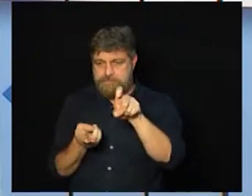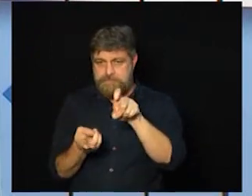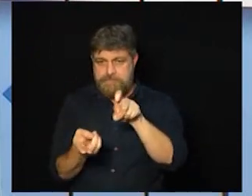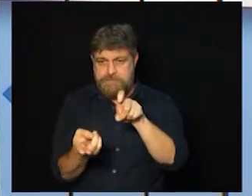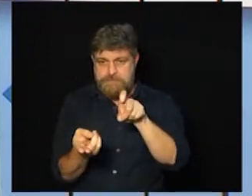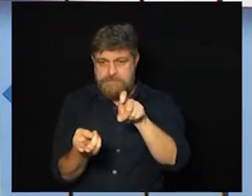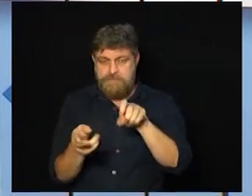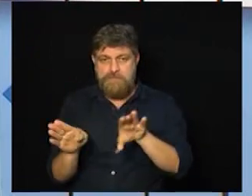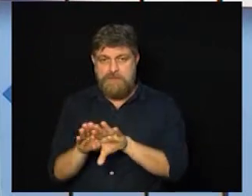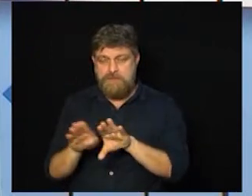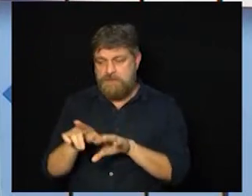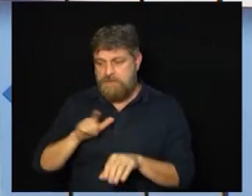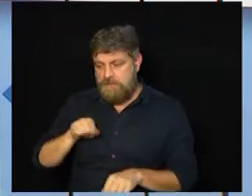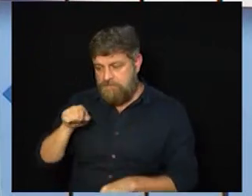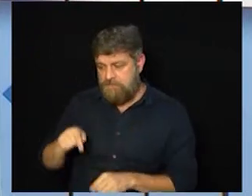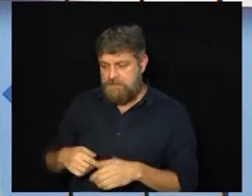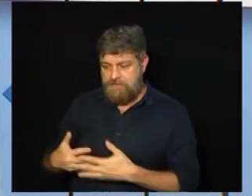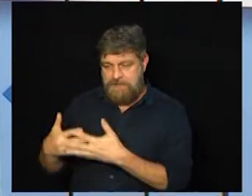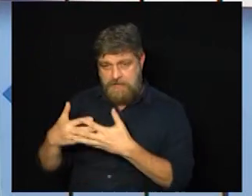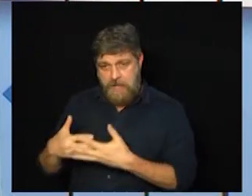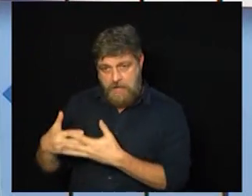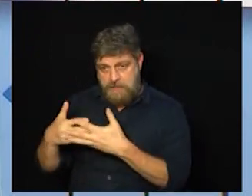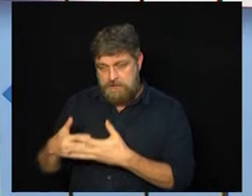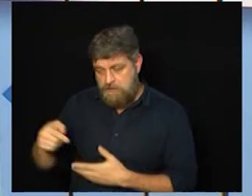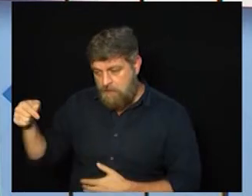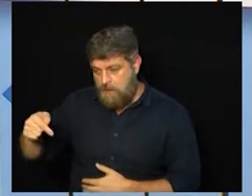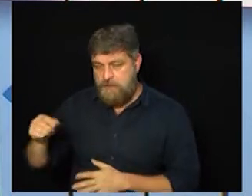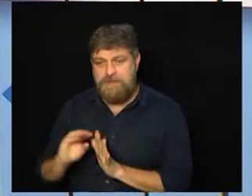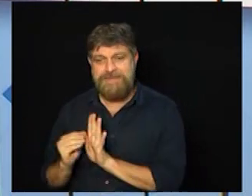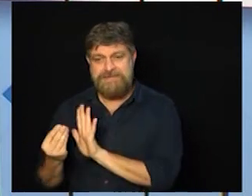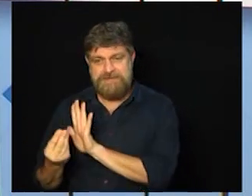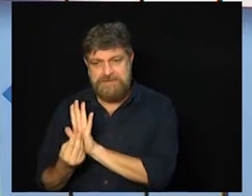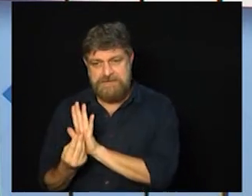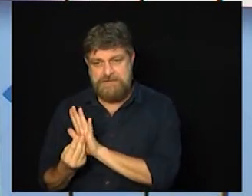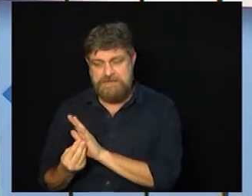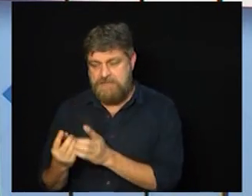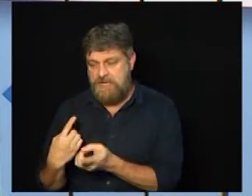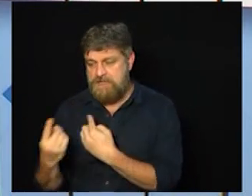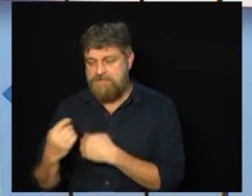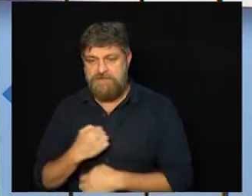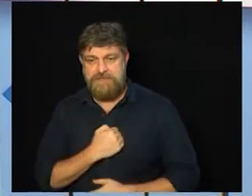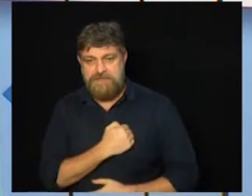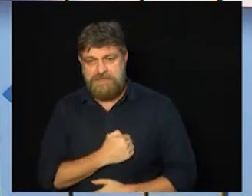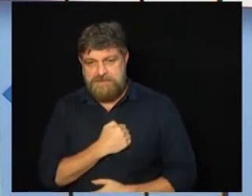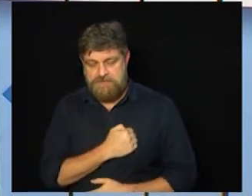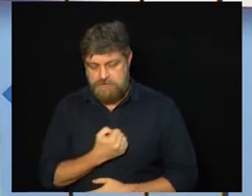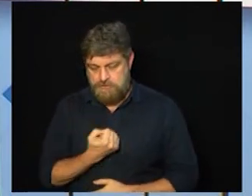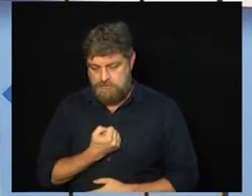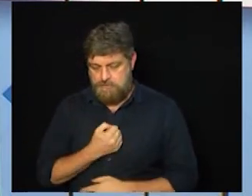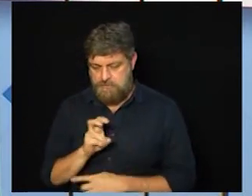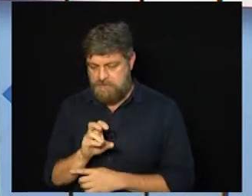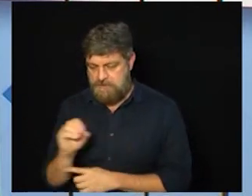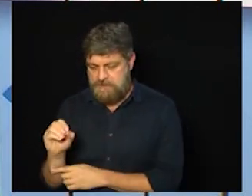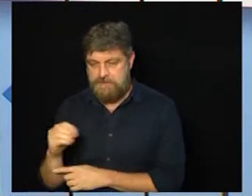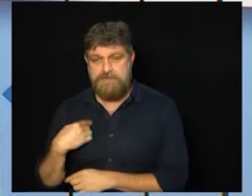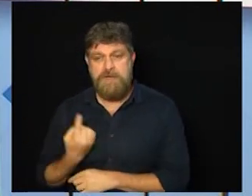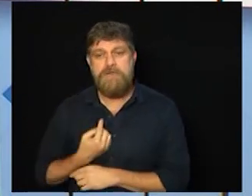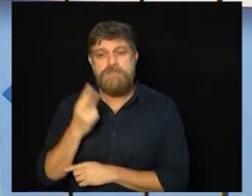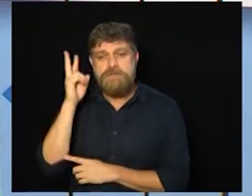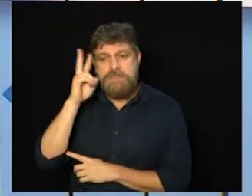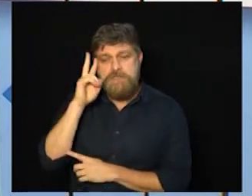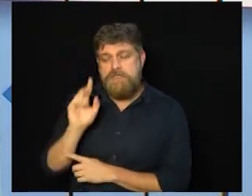realizado na carreta que se encontra na sanasa que fica na Avenida da Saudade nº 500 a gente